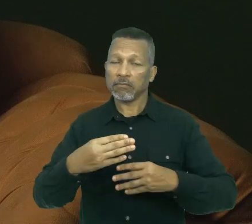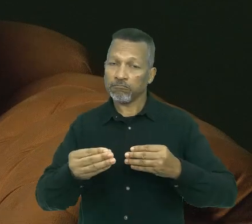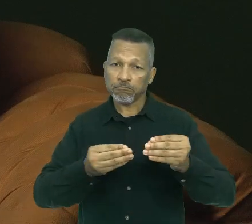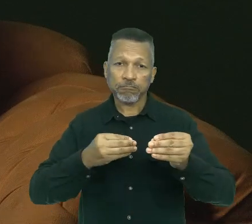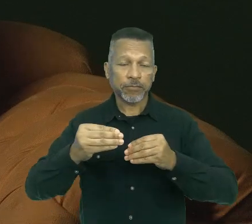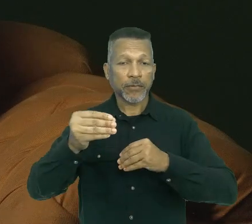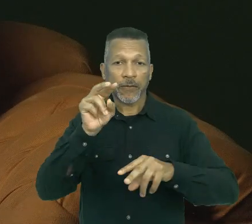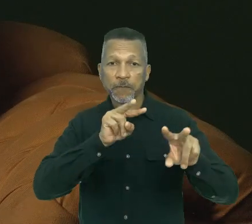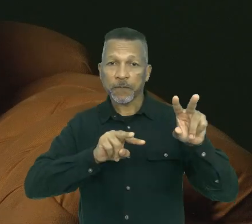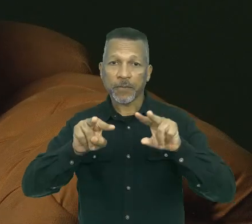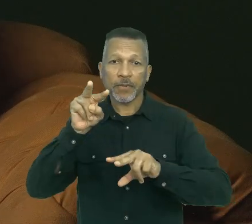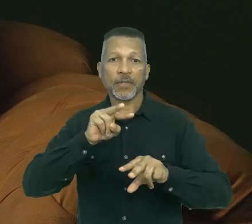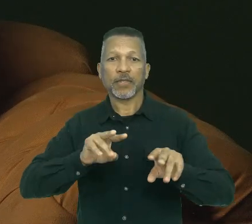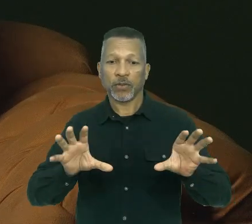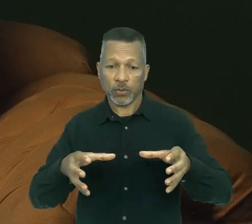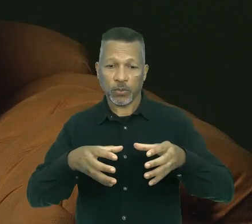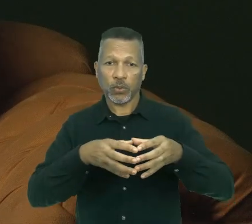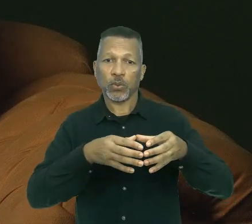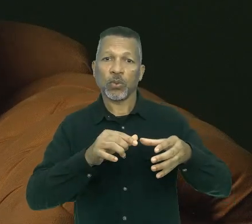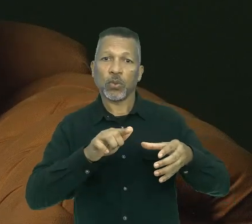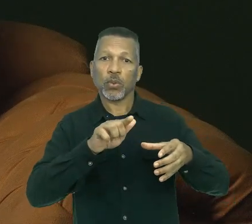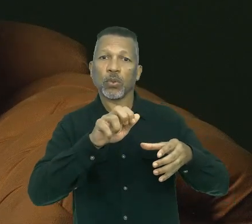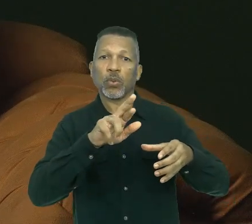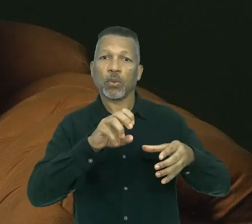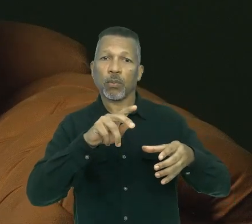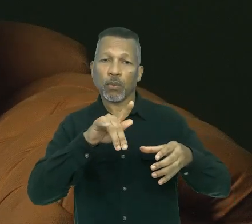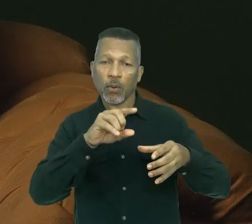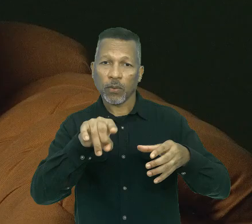gente, então, dentro do Grucom, cria um corpo de baile,